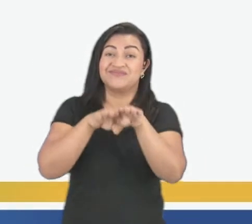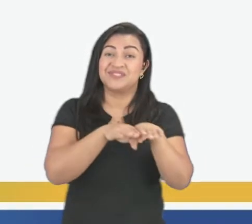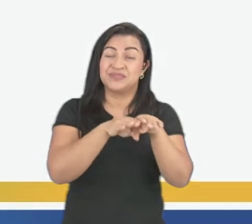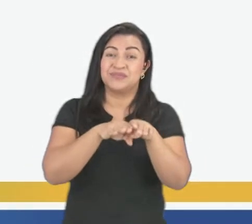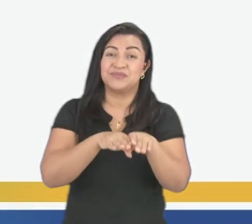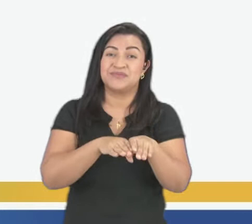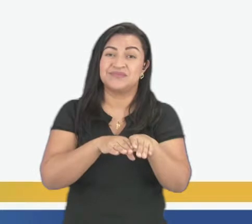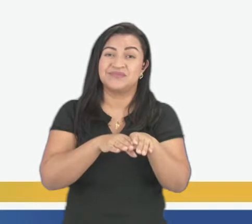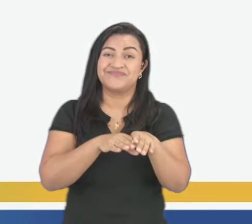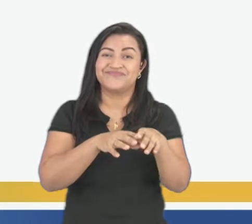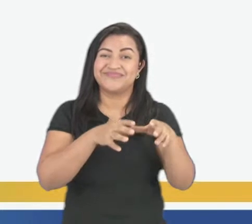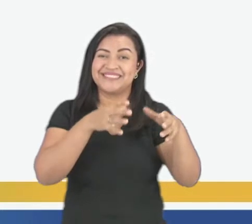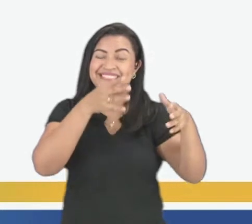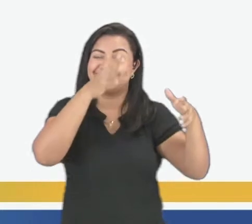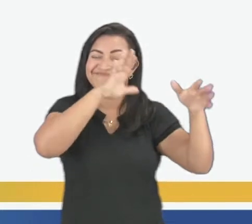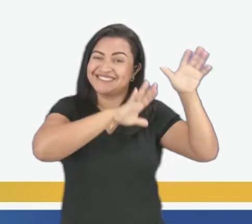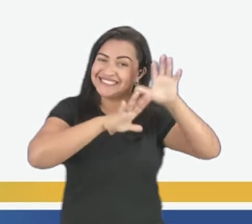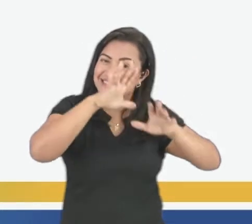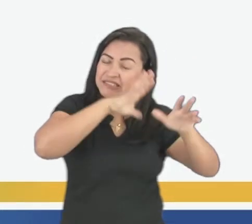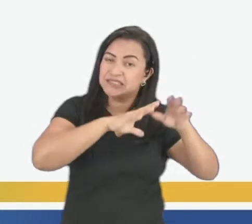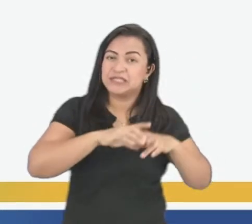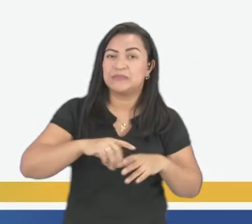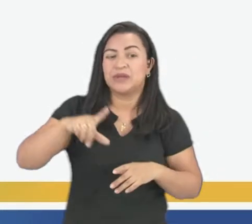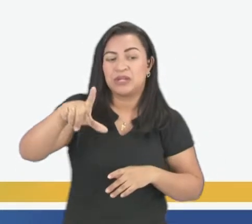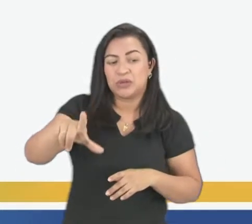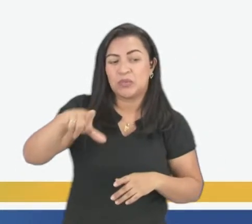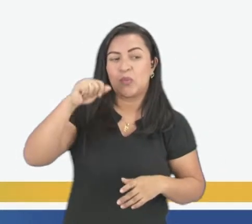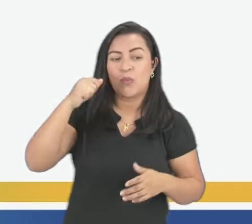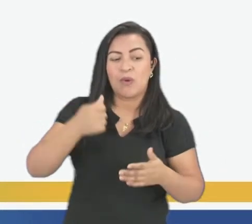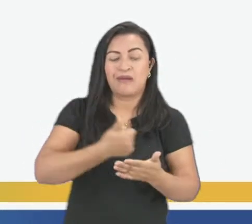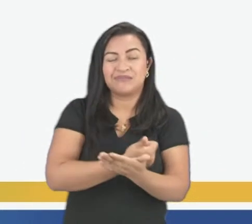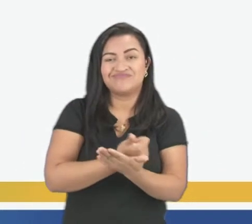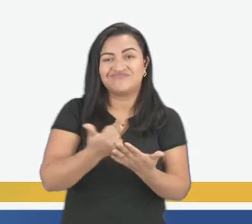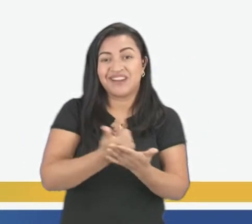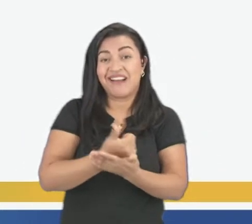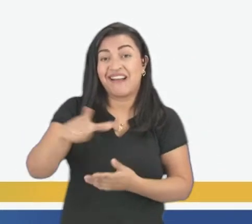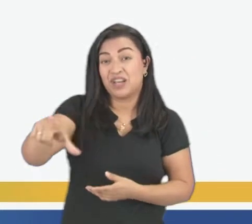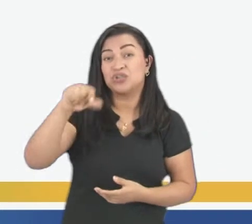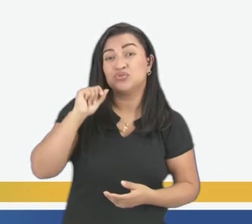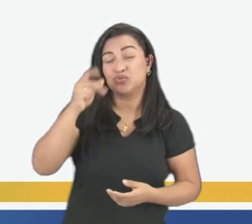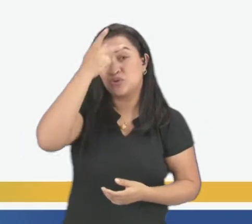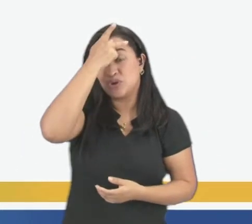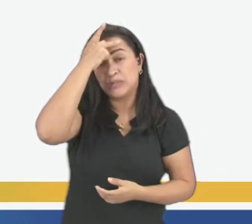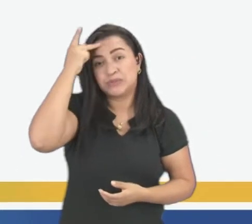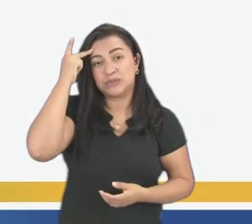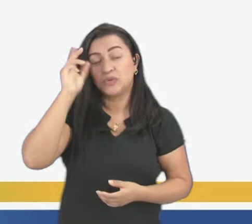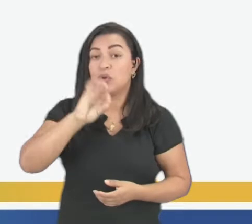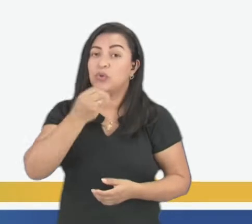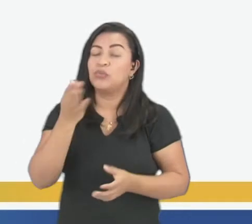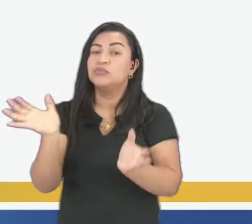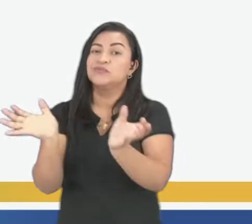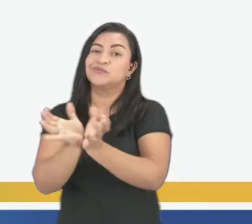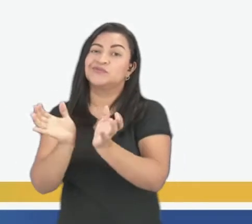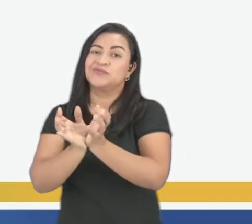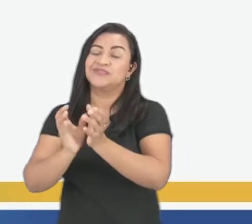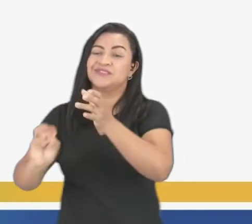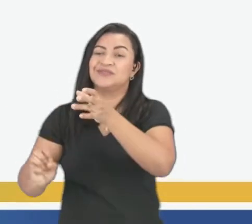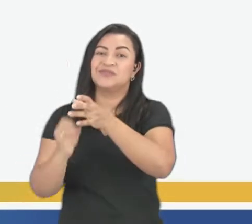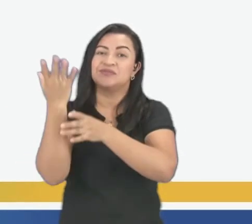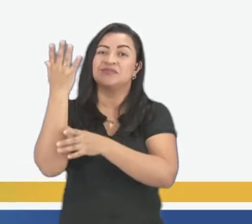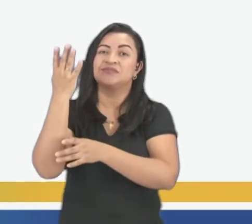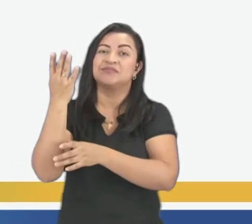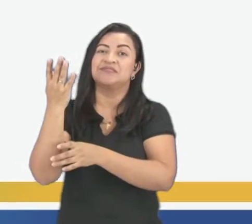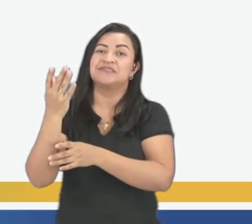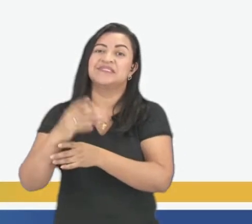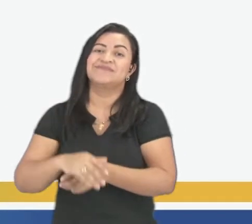que perturbam a ação ou a tomada de decisão por parte da pessoa ou do grupo. Então, são situações que vão